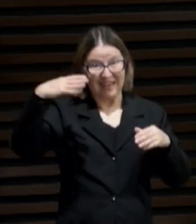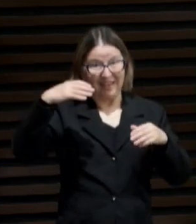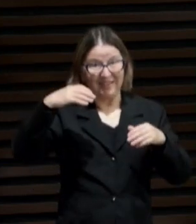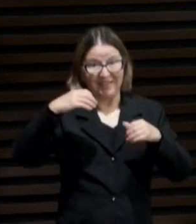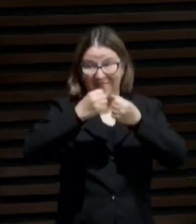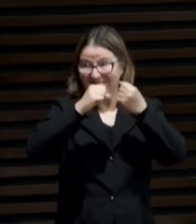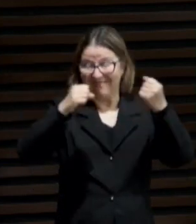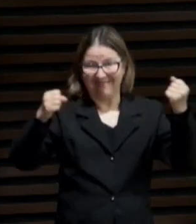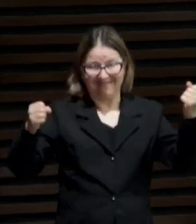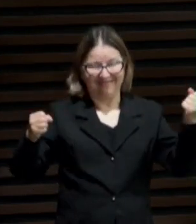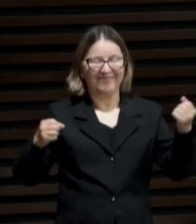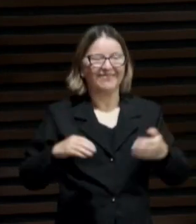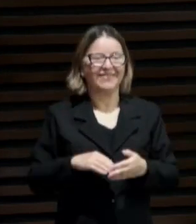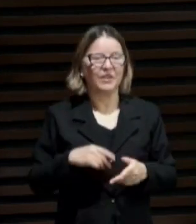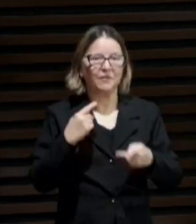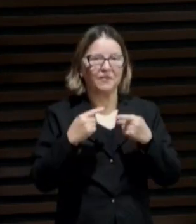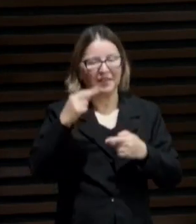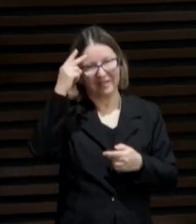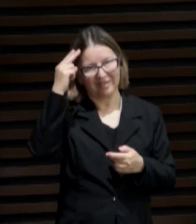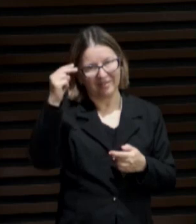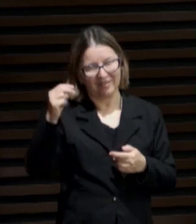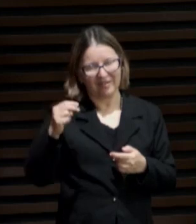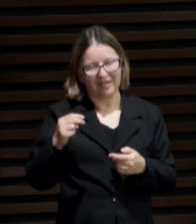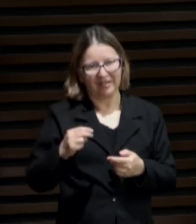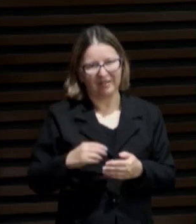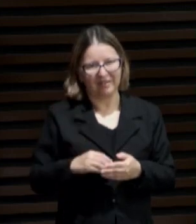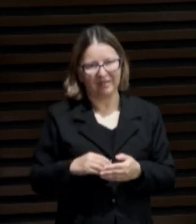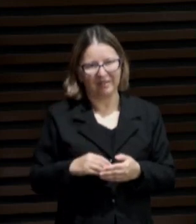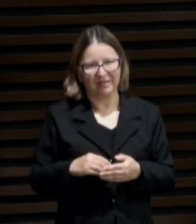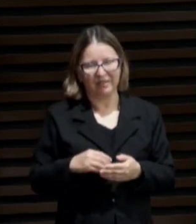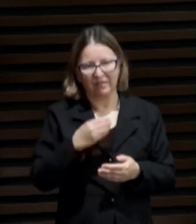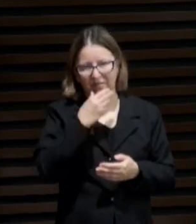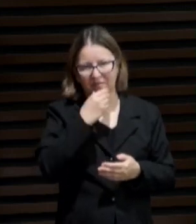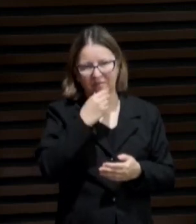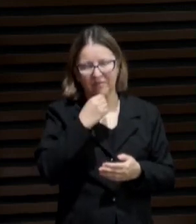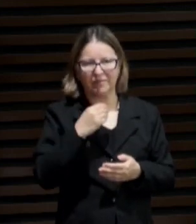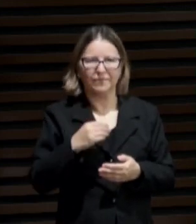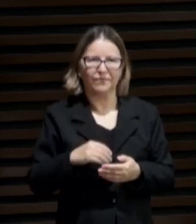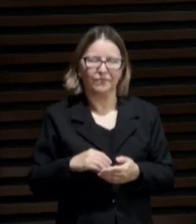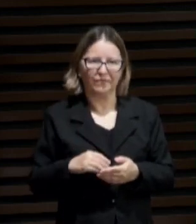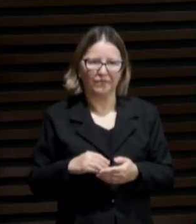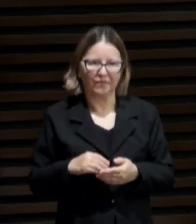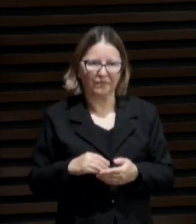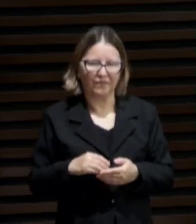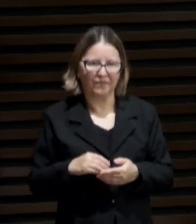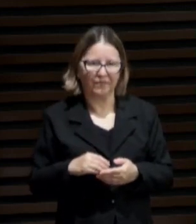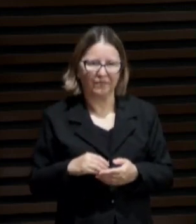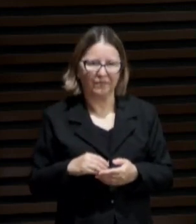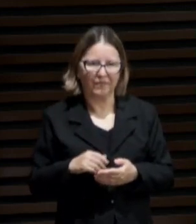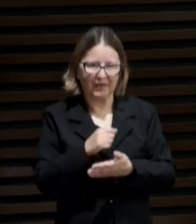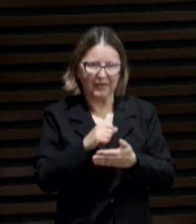Newton, contando a história do John Newton, aquele que escreveu Amazing Grace, que foi